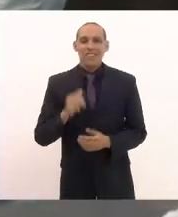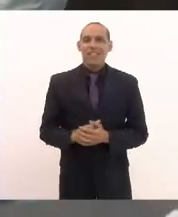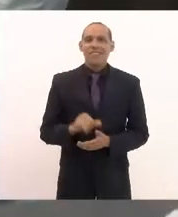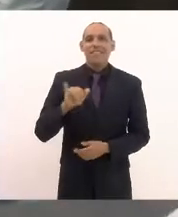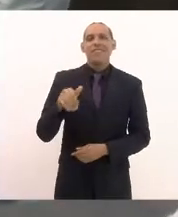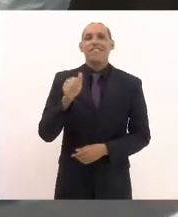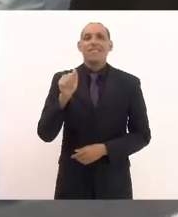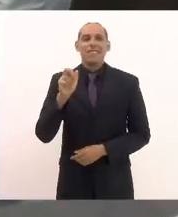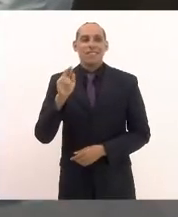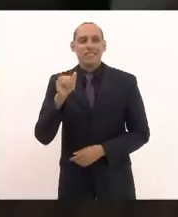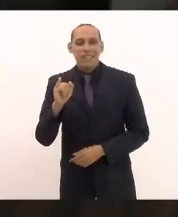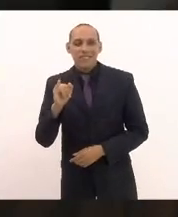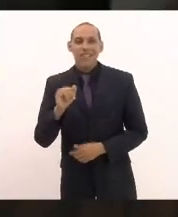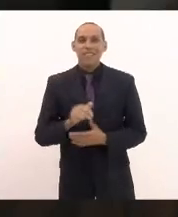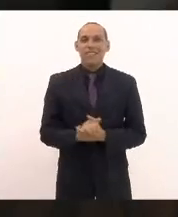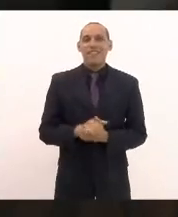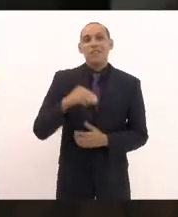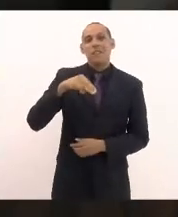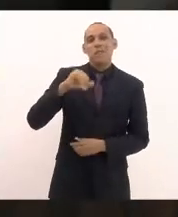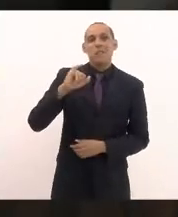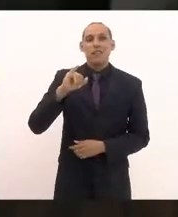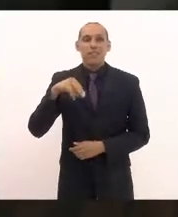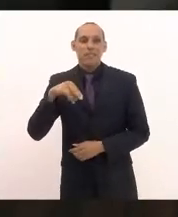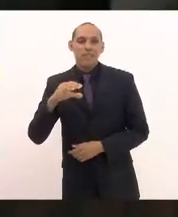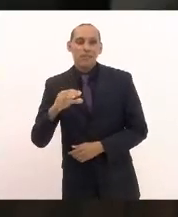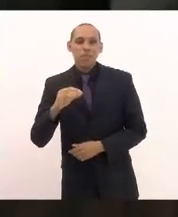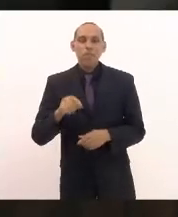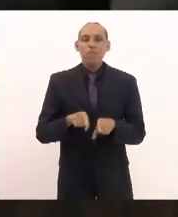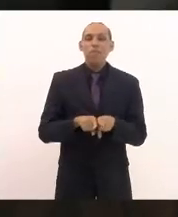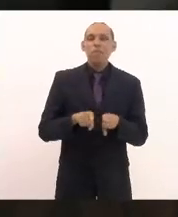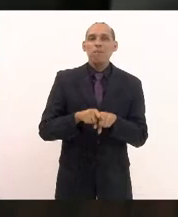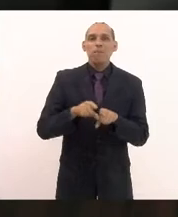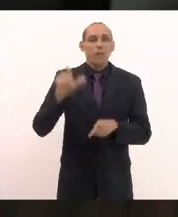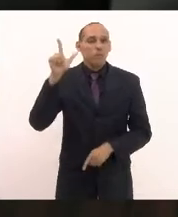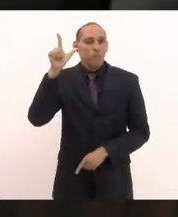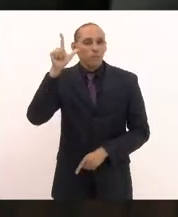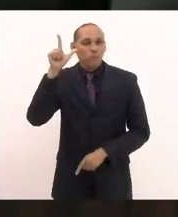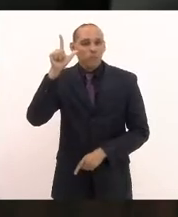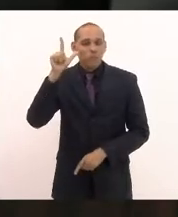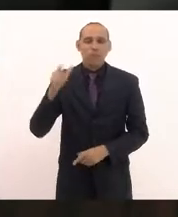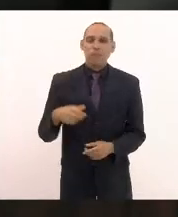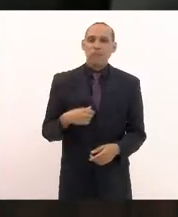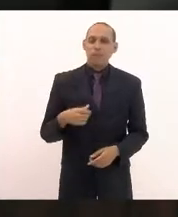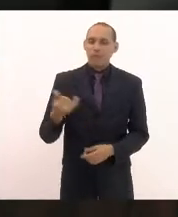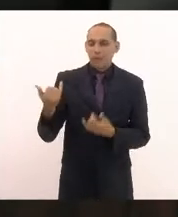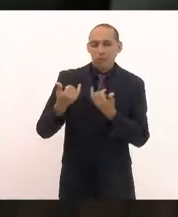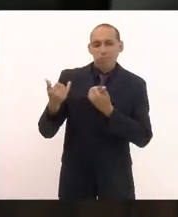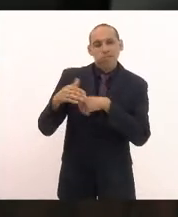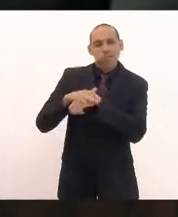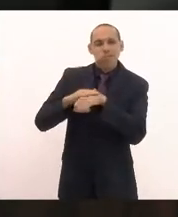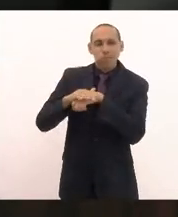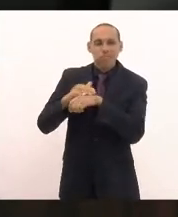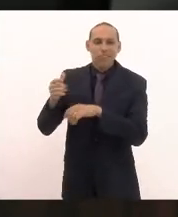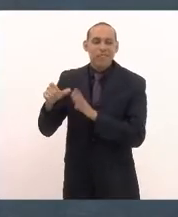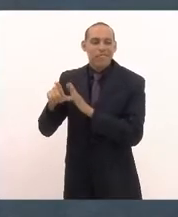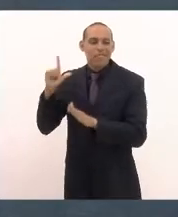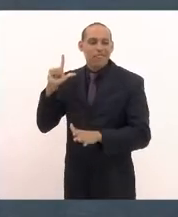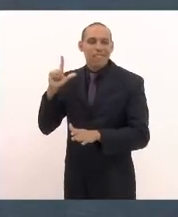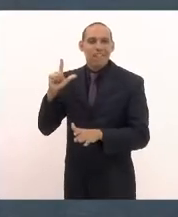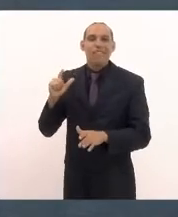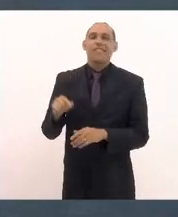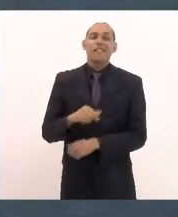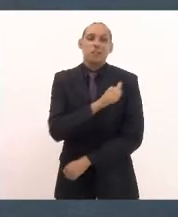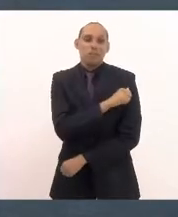Jari, Carlos Mink, Lucinha, que estava falando logo mais cedo comigo, a querida enfermeira